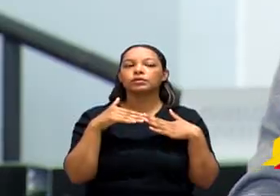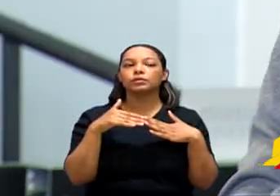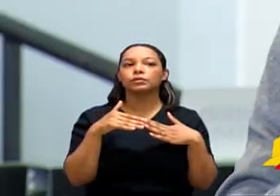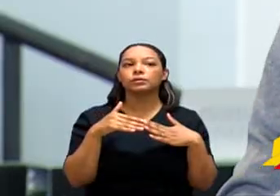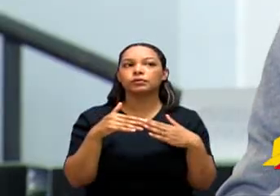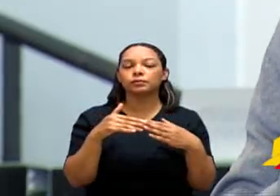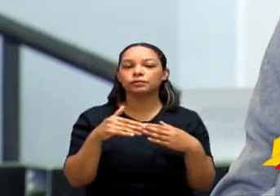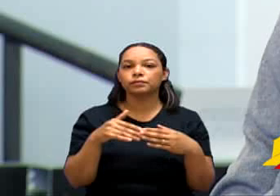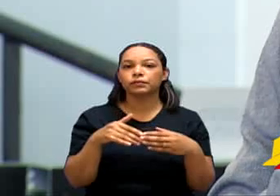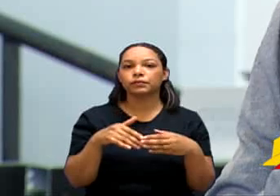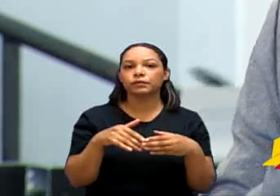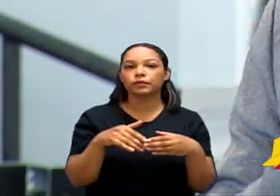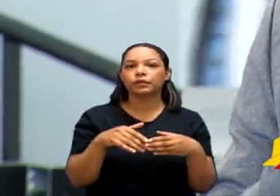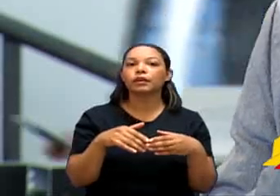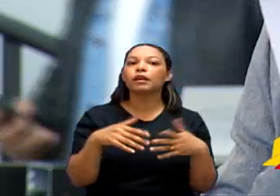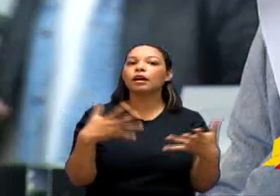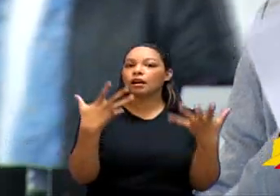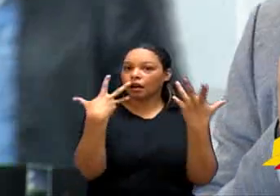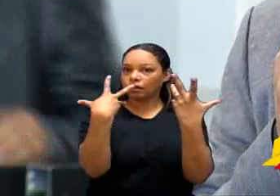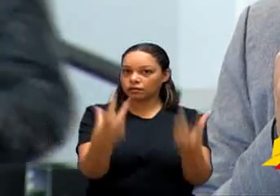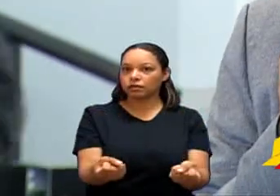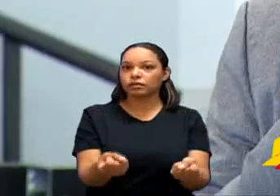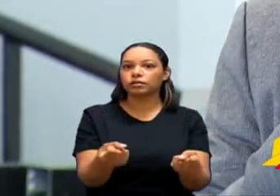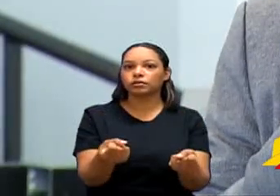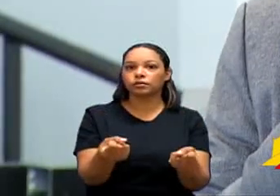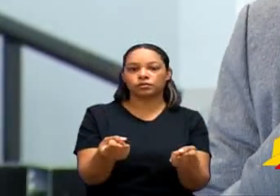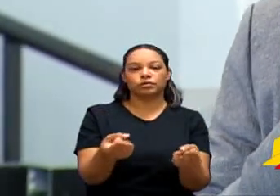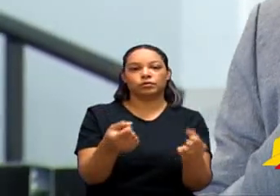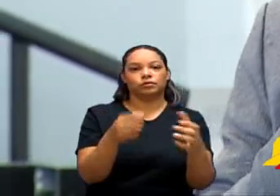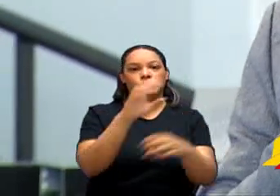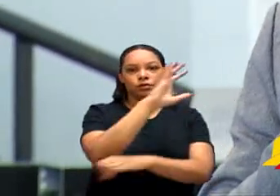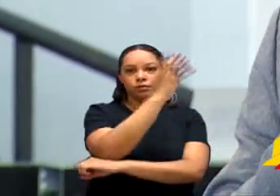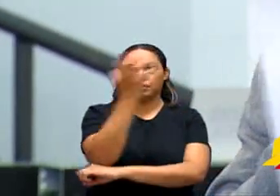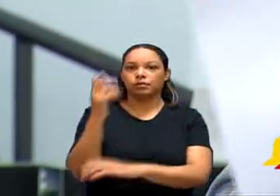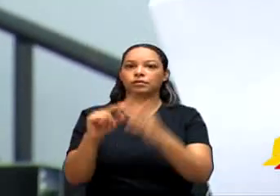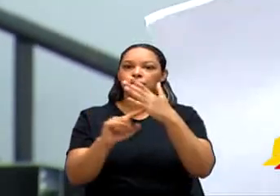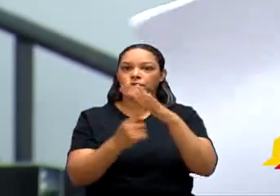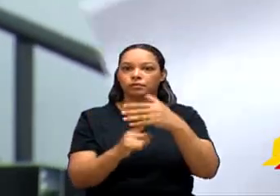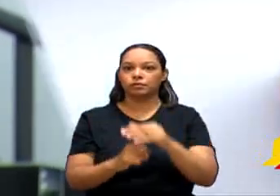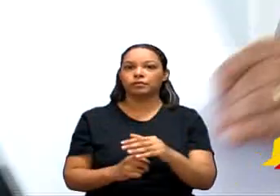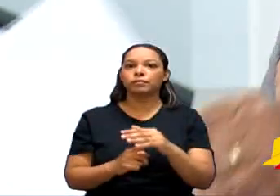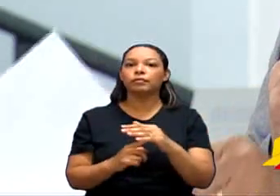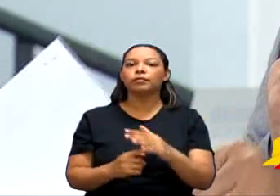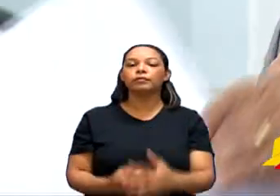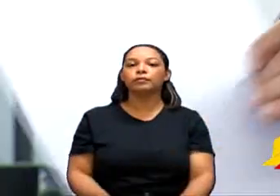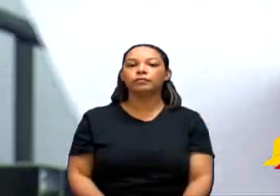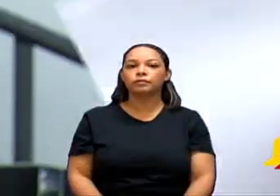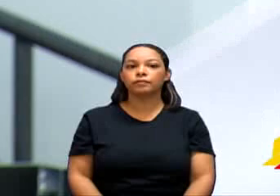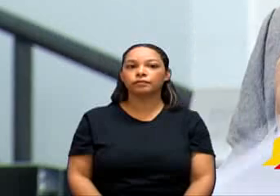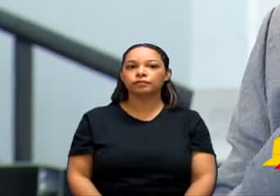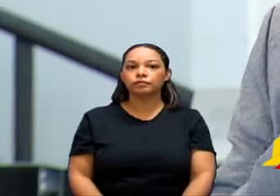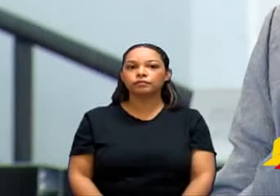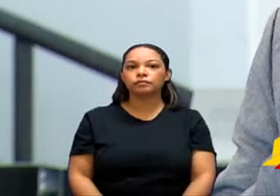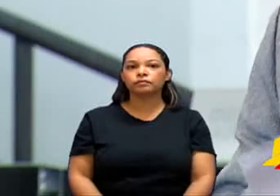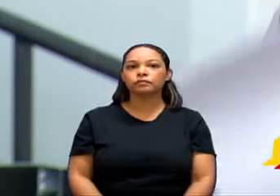disse sinalizar positivo para fazer lá um parque público municipal. Pode ser com parcerias público-privada, que